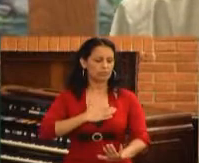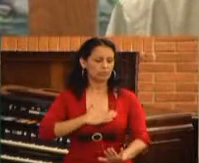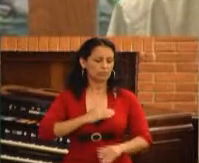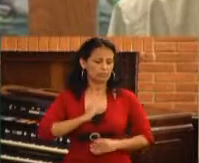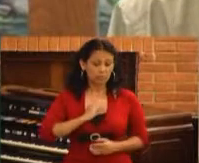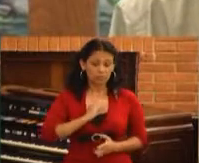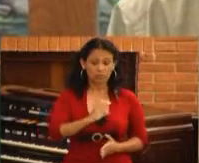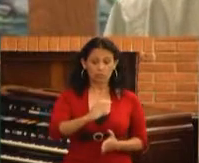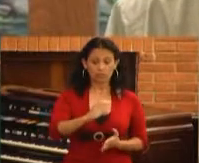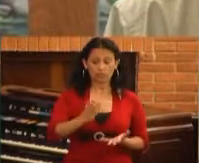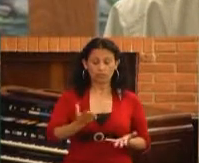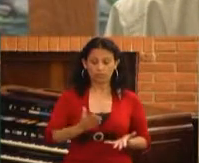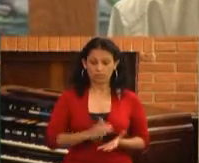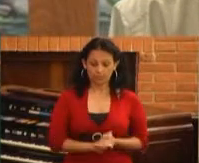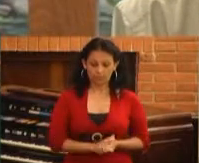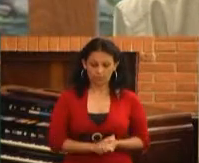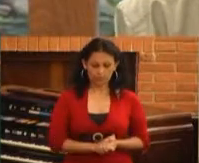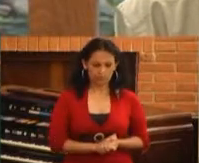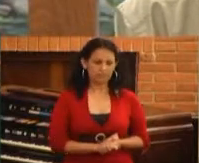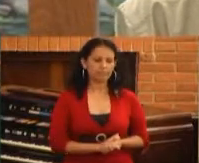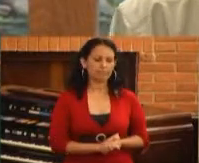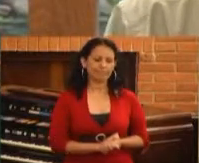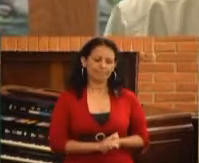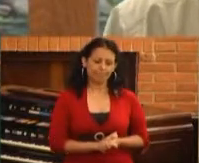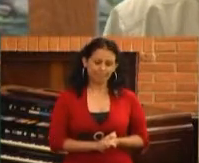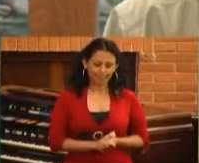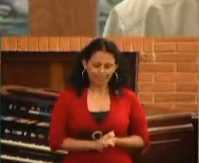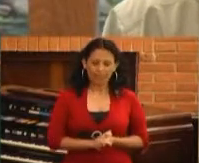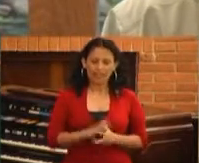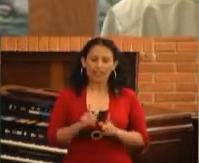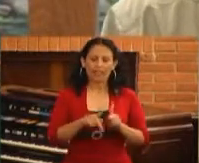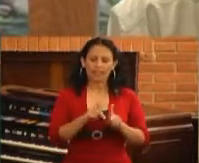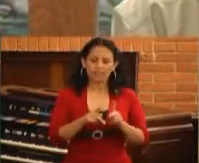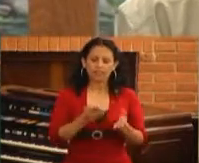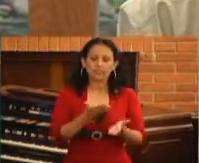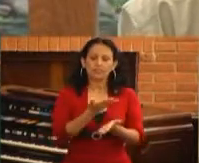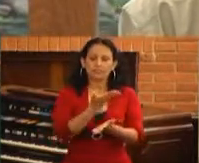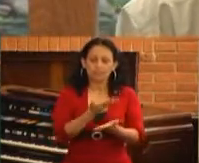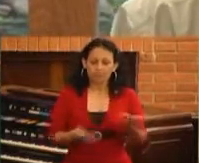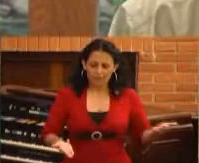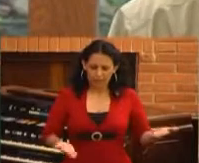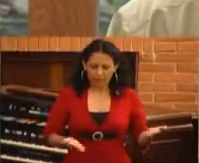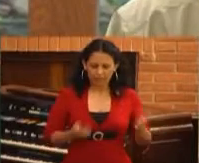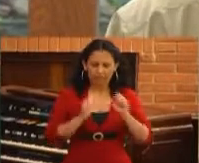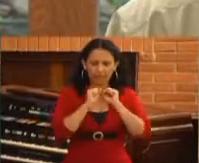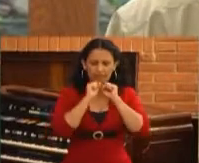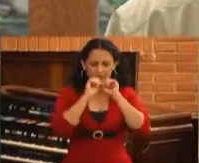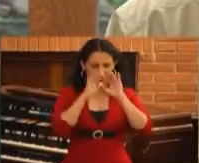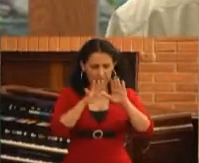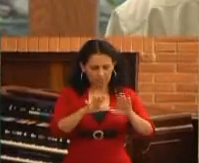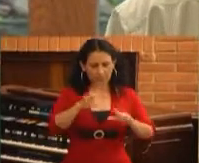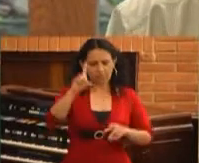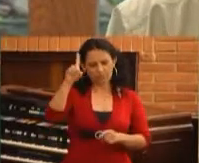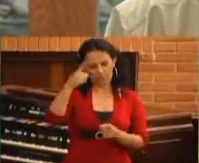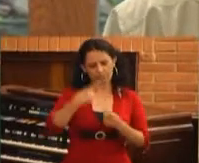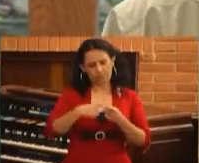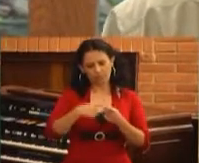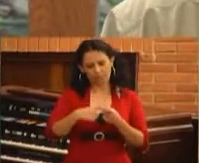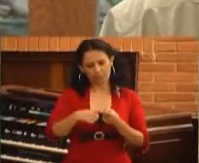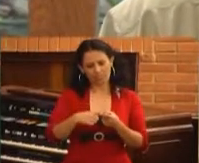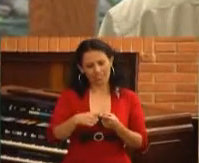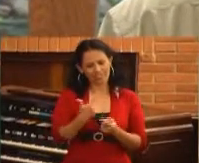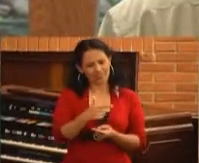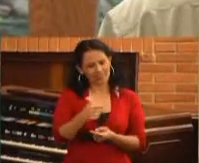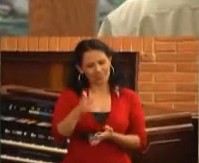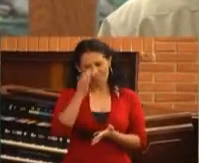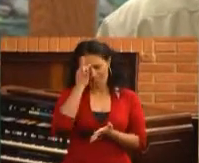porque eles não conseguiam entender as coisas de Deus. Colossenses capítulo 2,